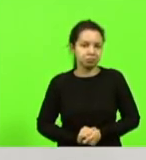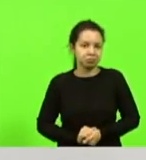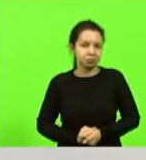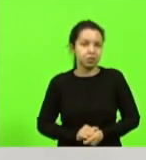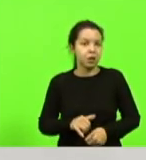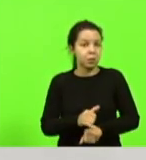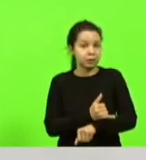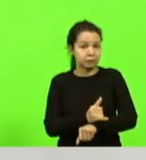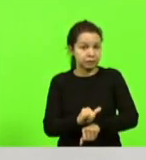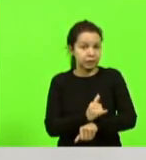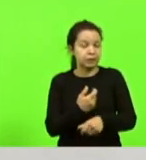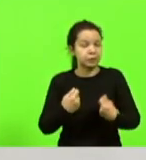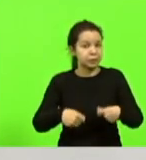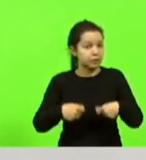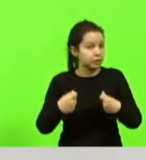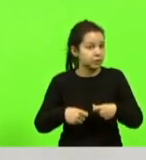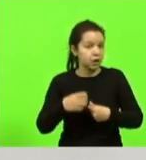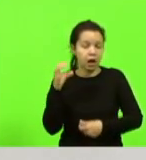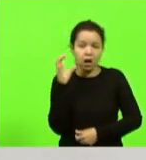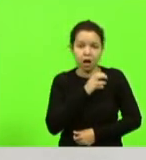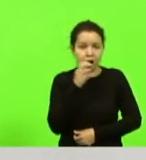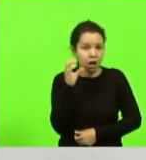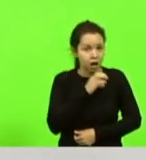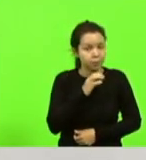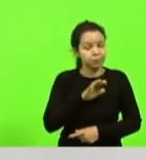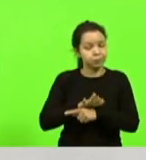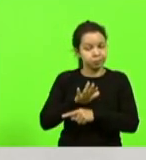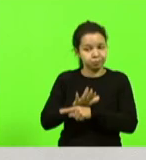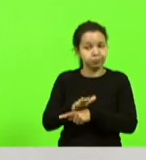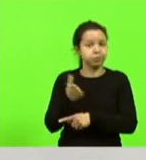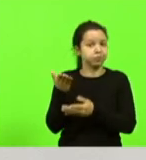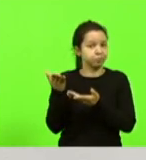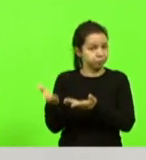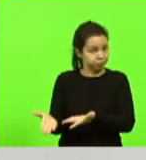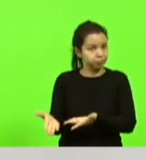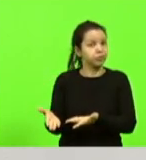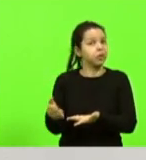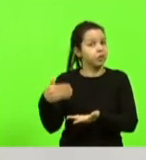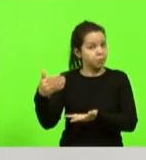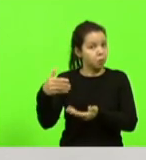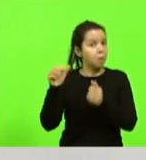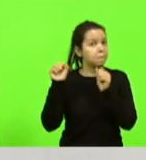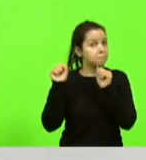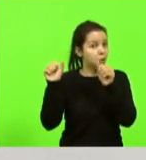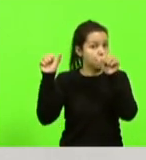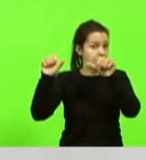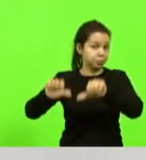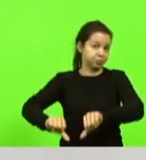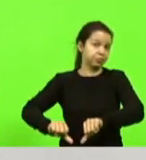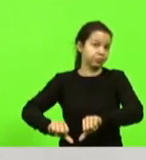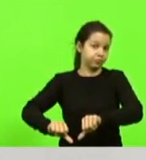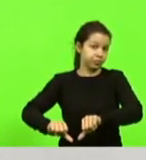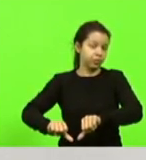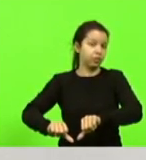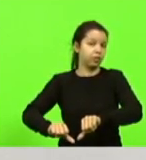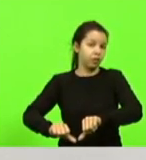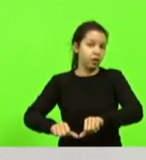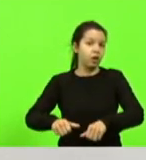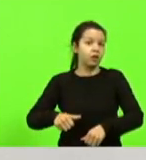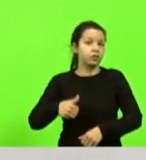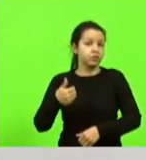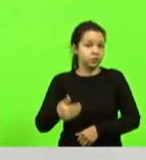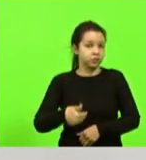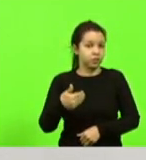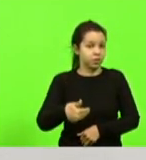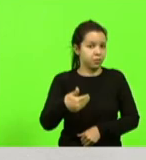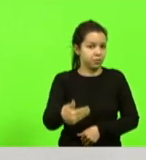uma ação o mais rápido possível em relação àquilo, antes que o pior aconteça. Como eu digo, é ser funesto. Mas fazer o quê? A gente está só vendo